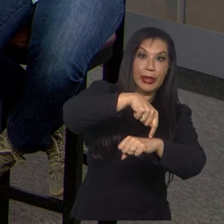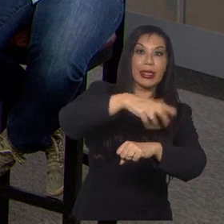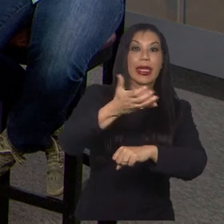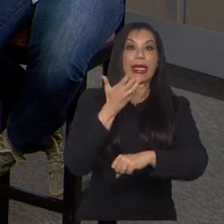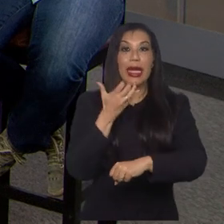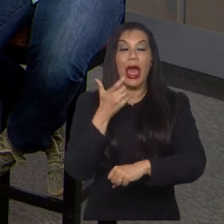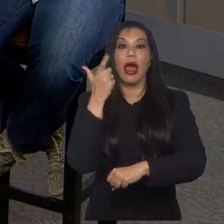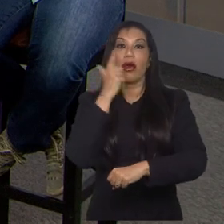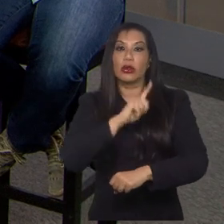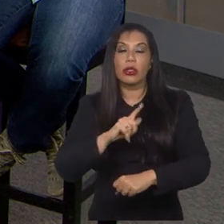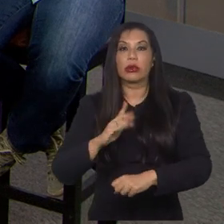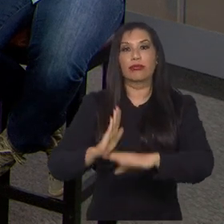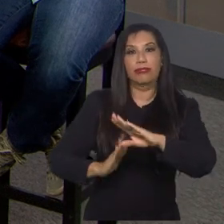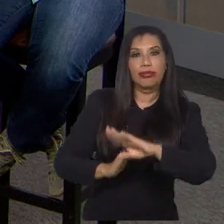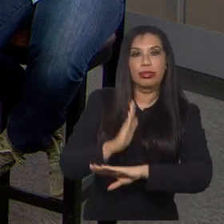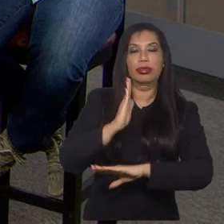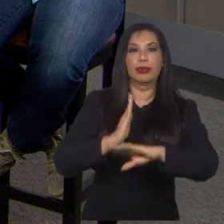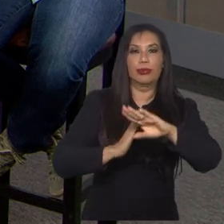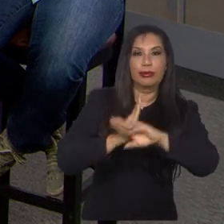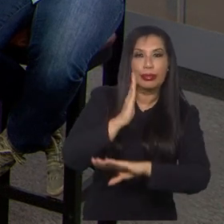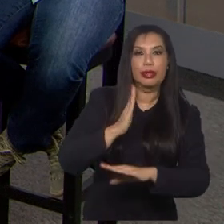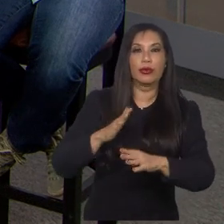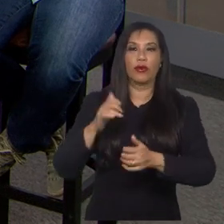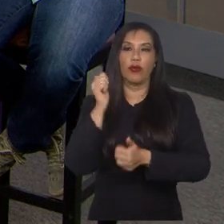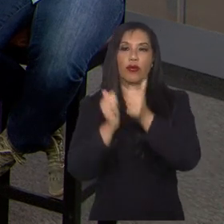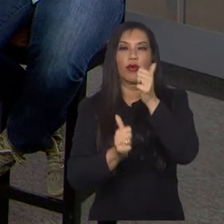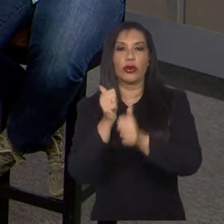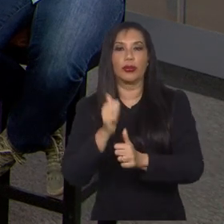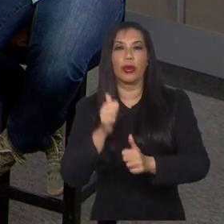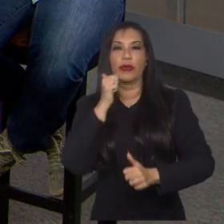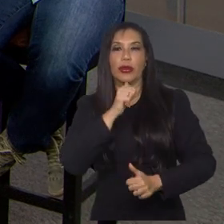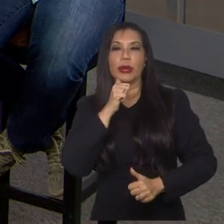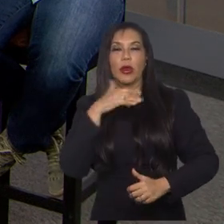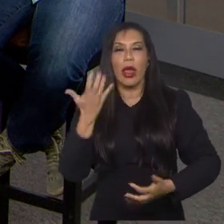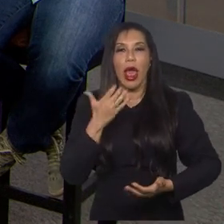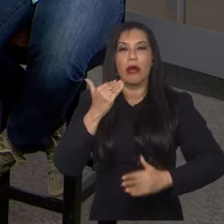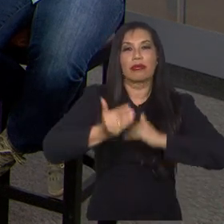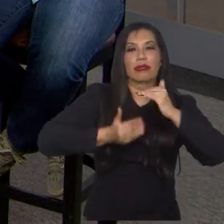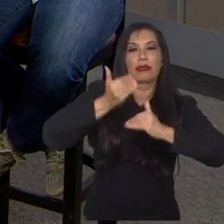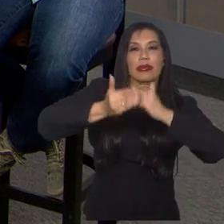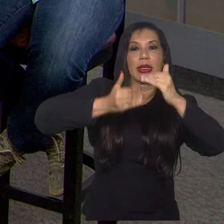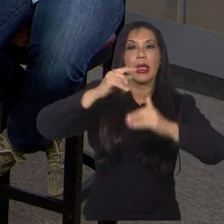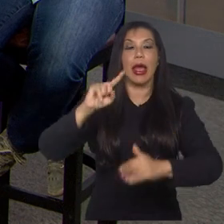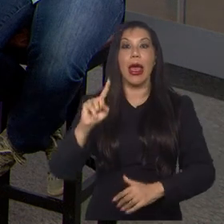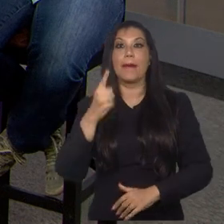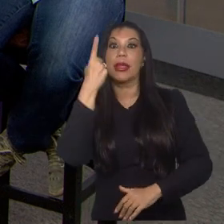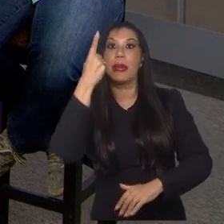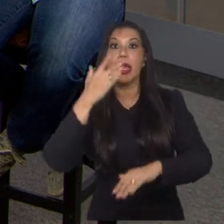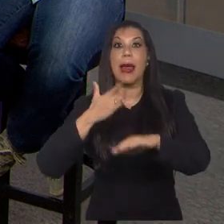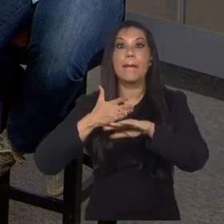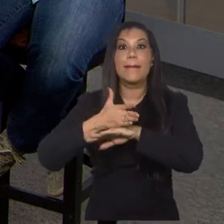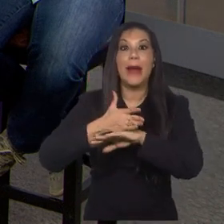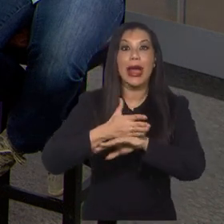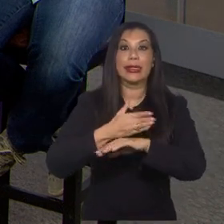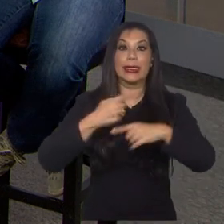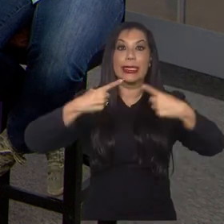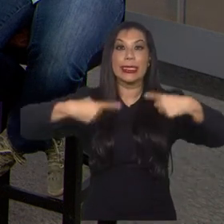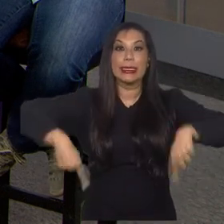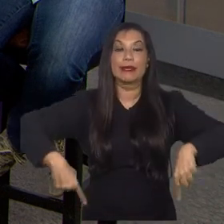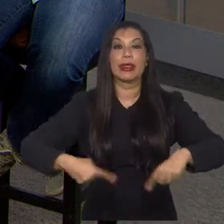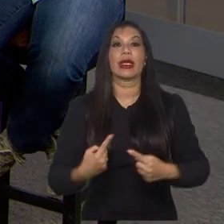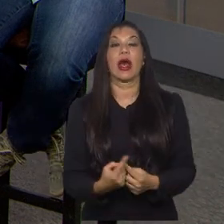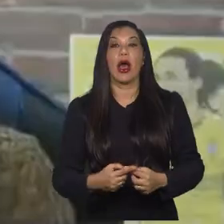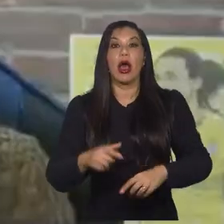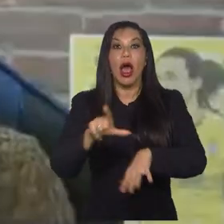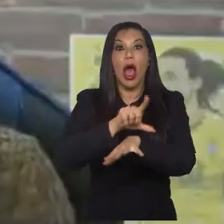trilhar os seus caminhos no futebol feminino, né? E, assim, vai para a sua primeira participação, tem muitas